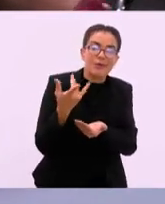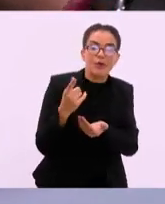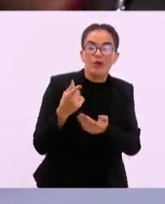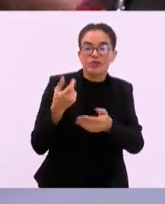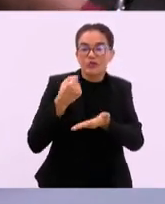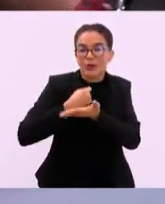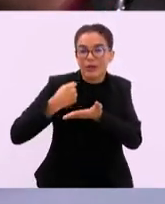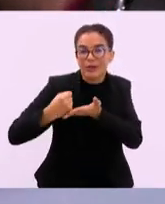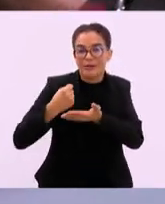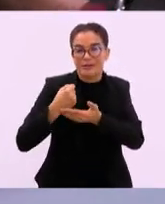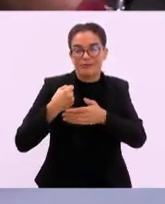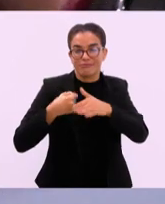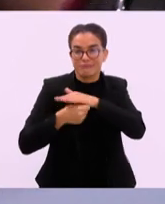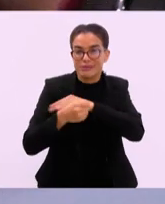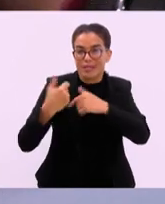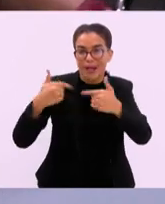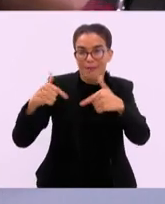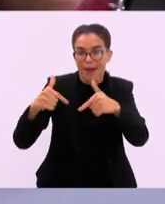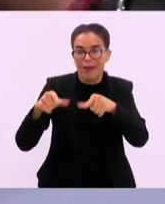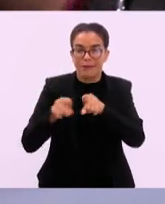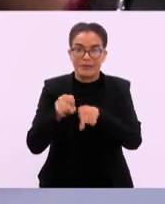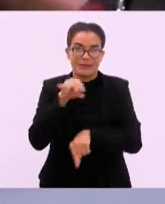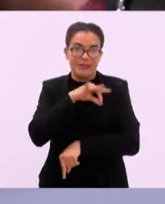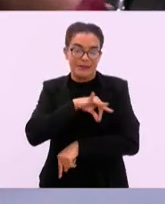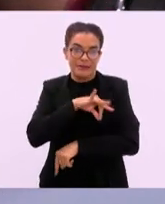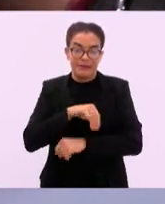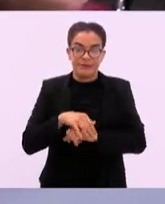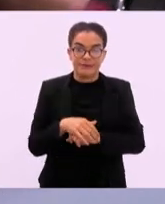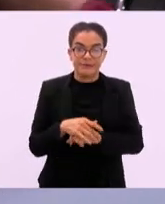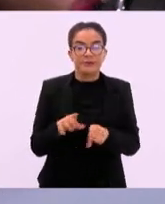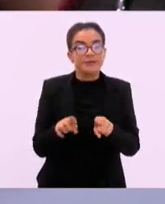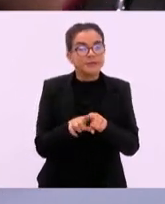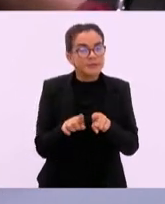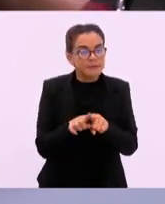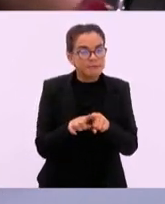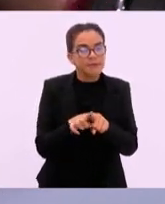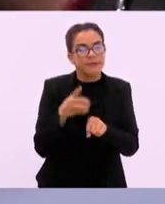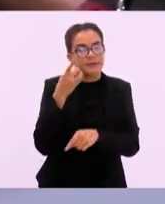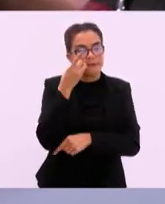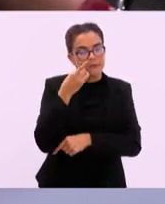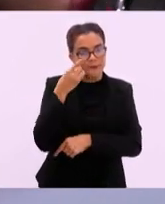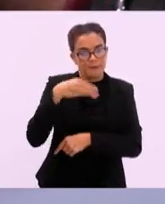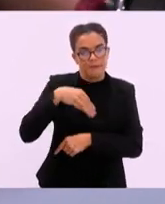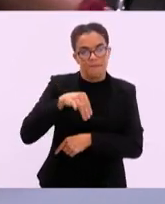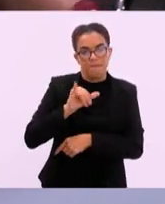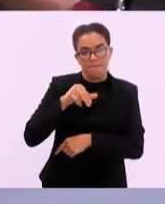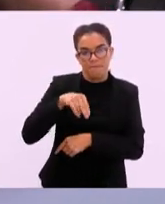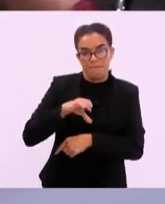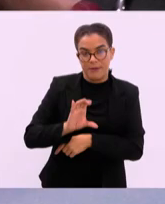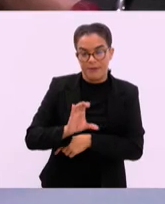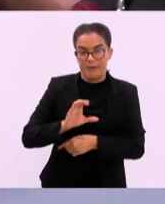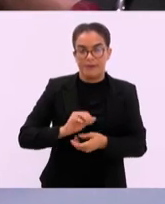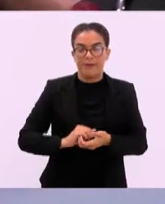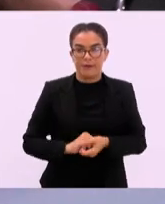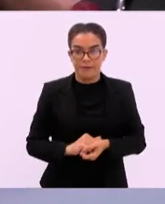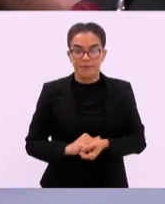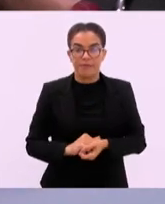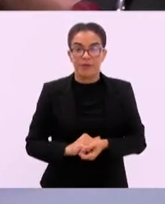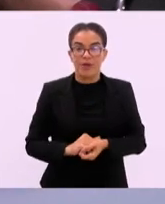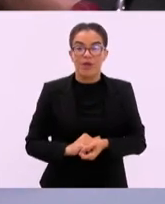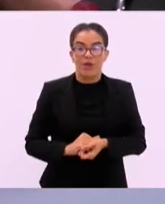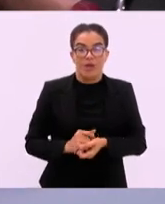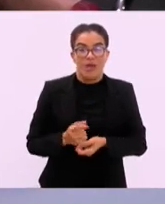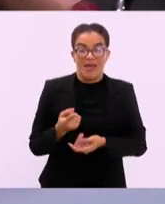emprego e geração de renda. Além do mais, deputado Carlos Mendes, o regime